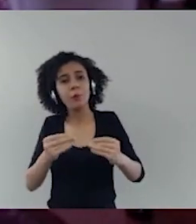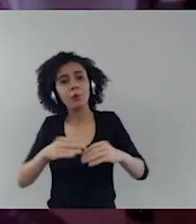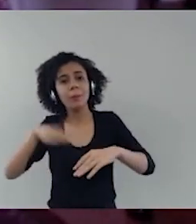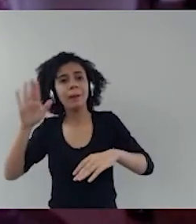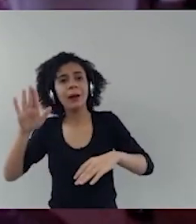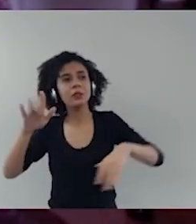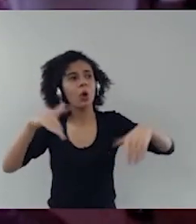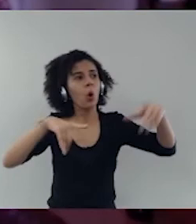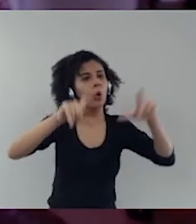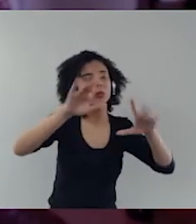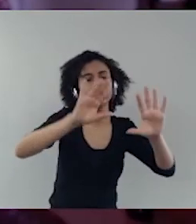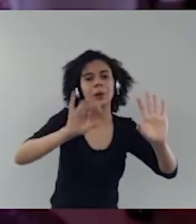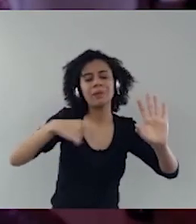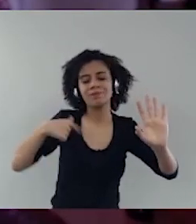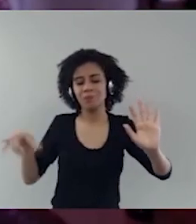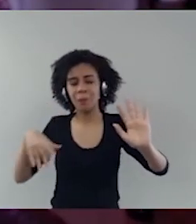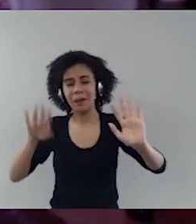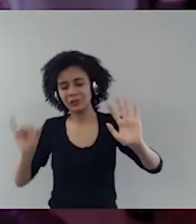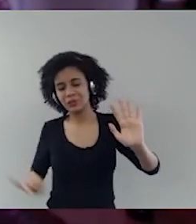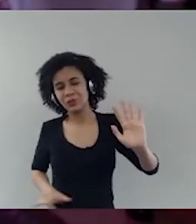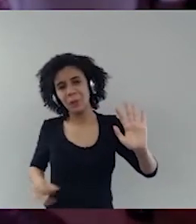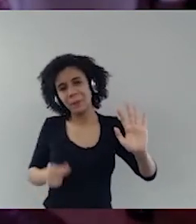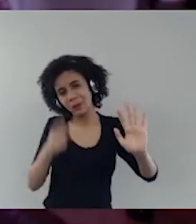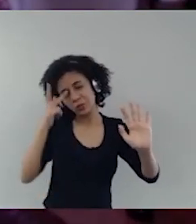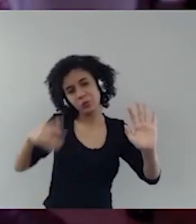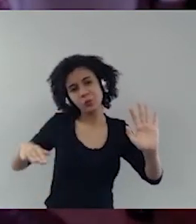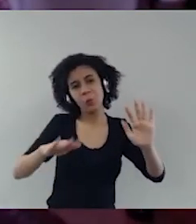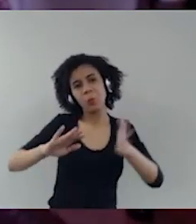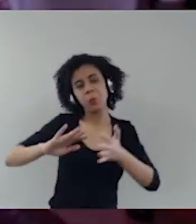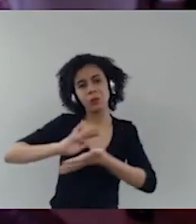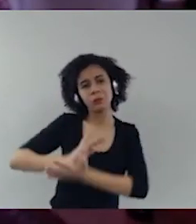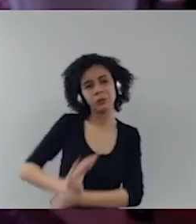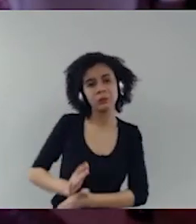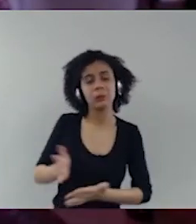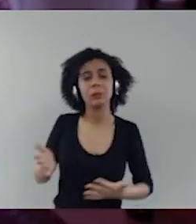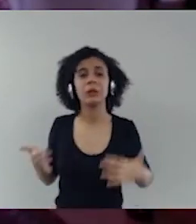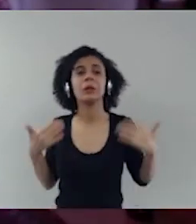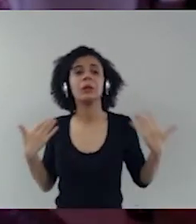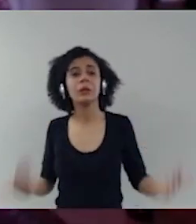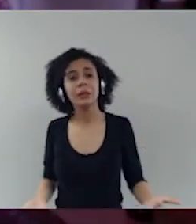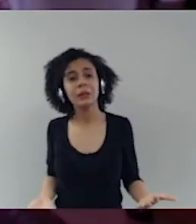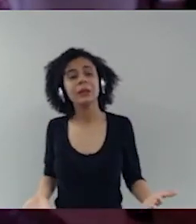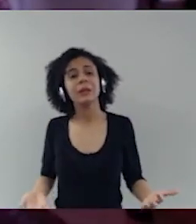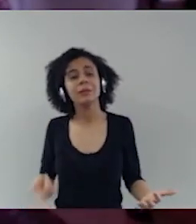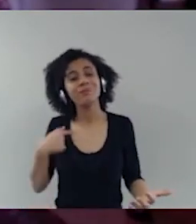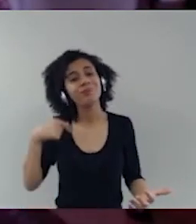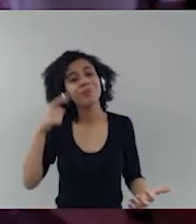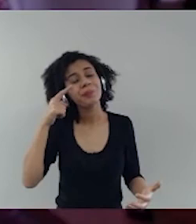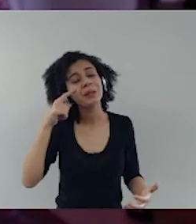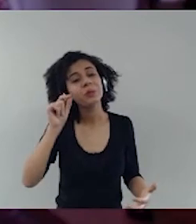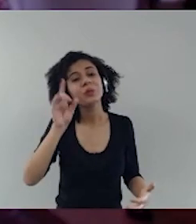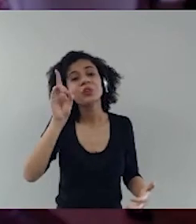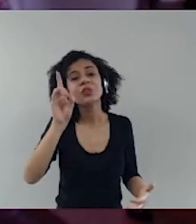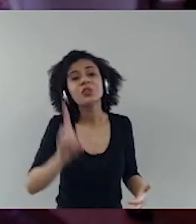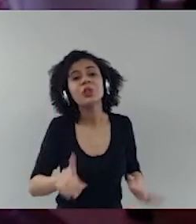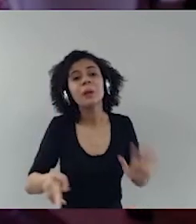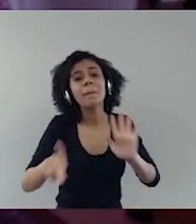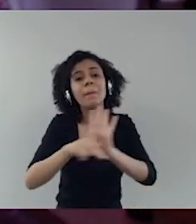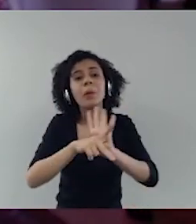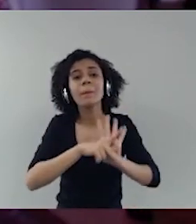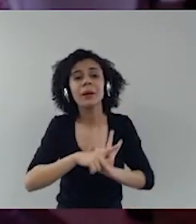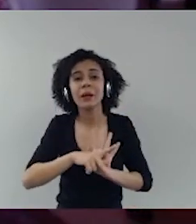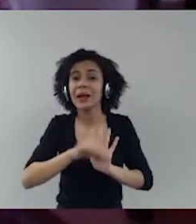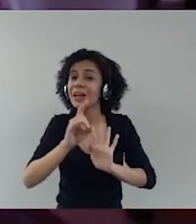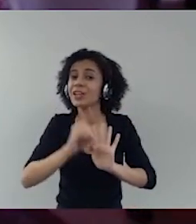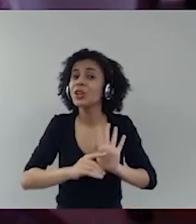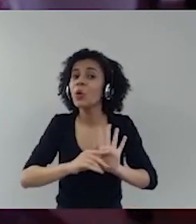outros, né? Então, enfrentar essa questão requer repensar a questão do direito de propriedade, mas um